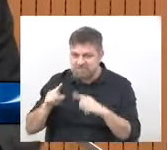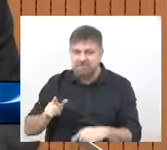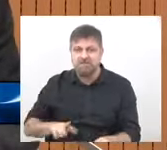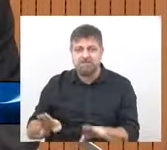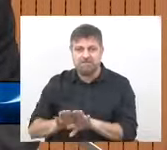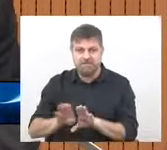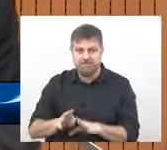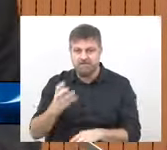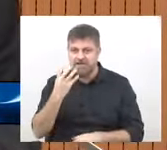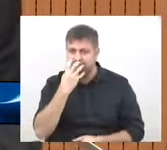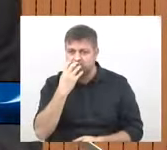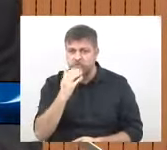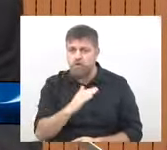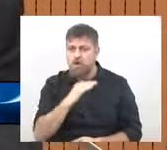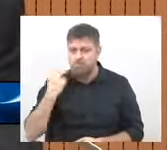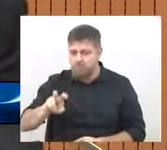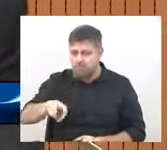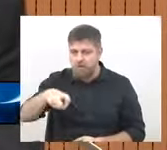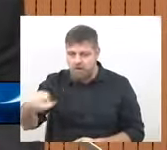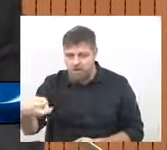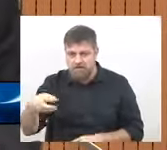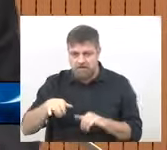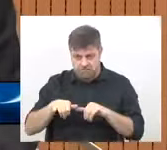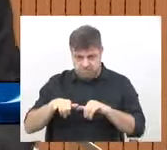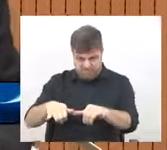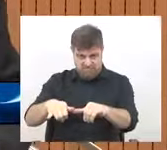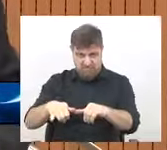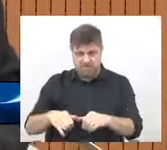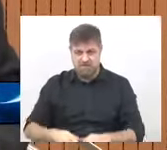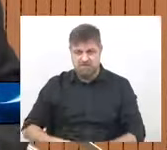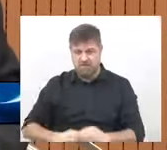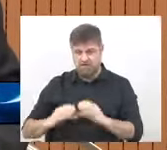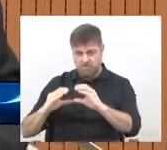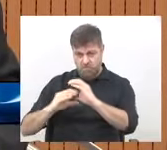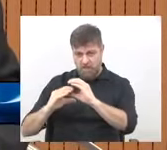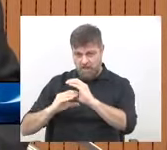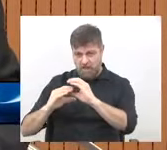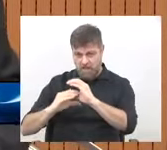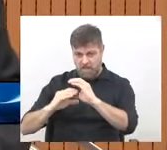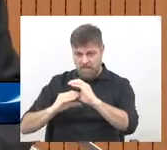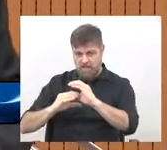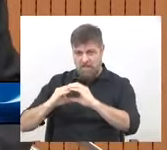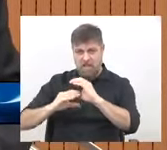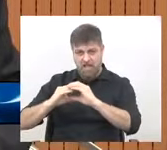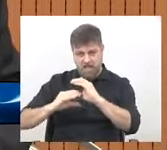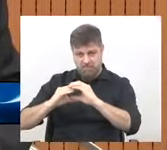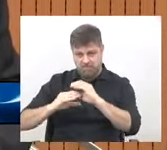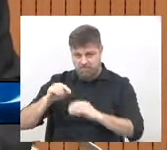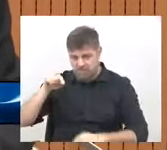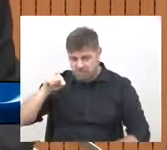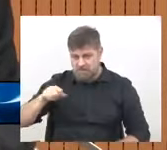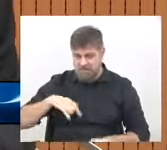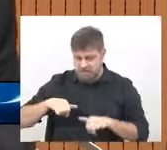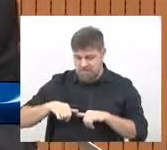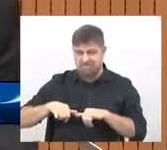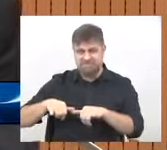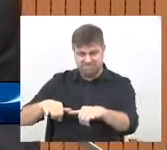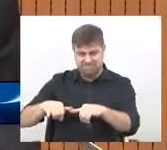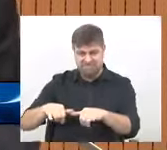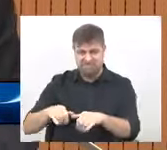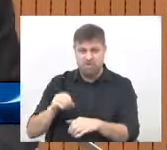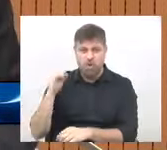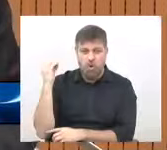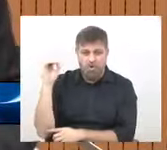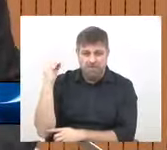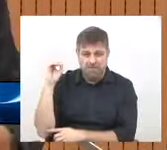morte de um cachorro que aconteceu ontem, na unidade do hipermercado Carrefour de